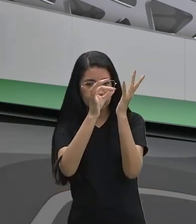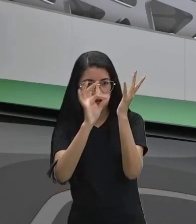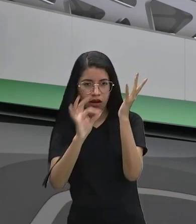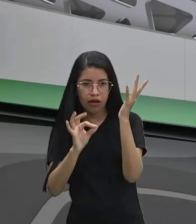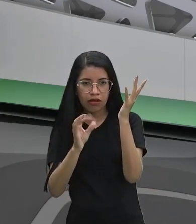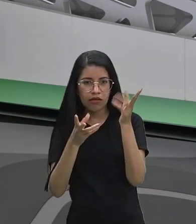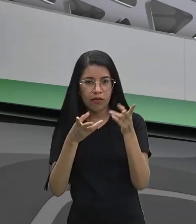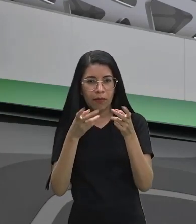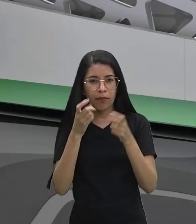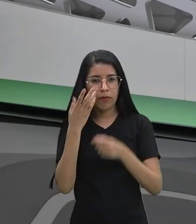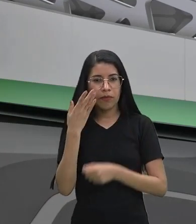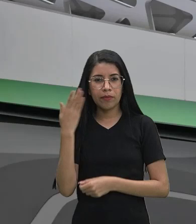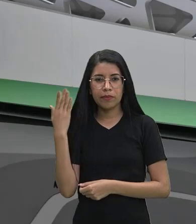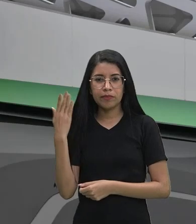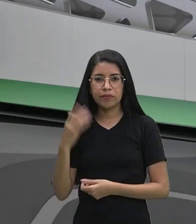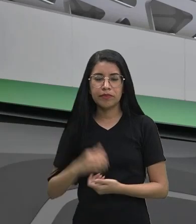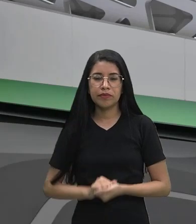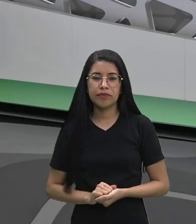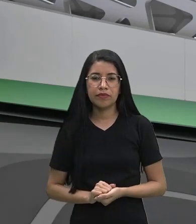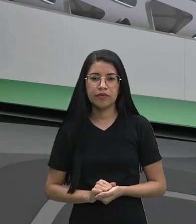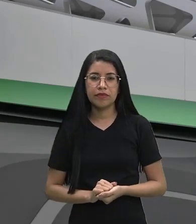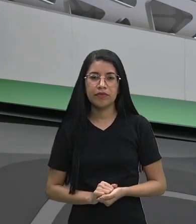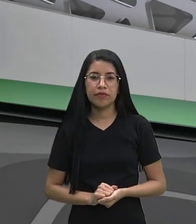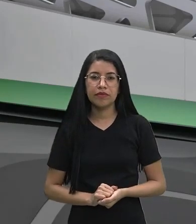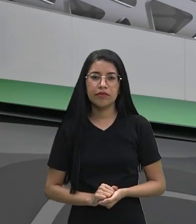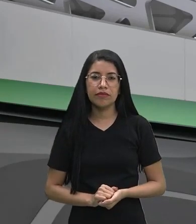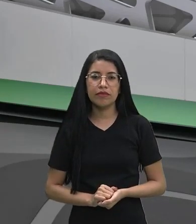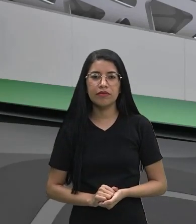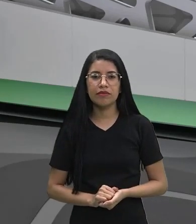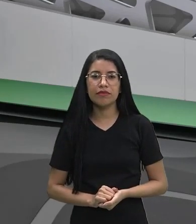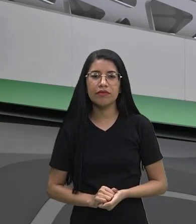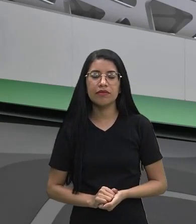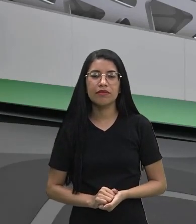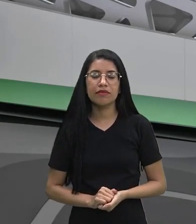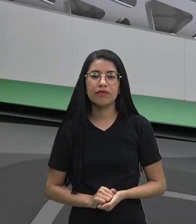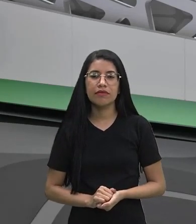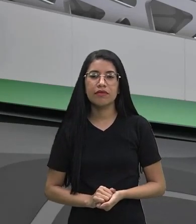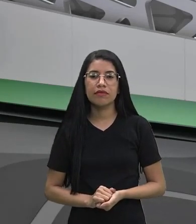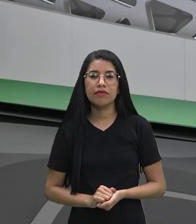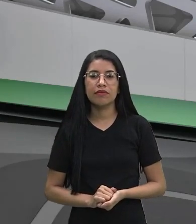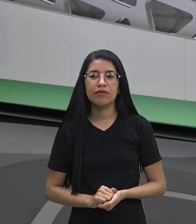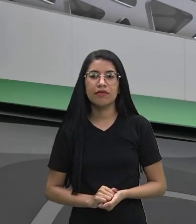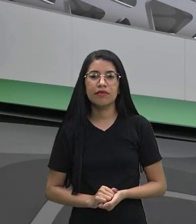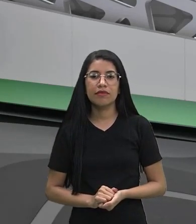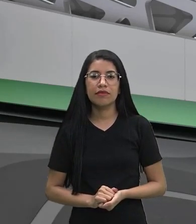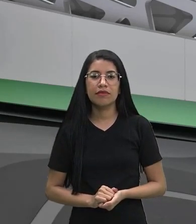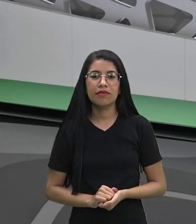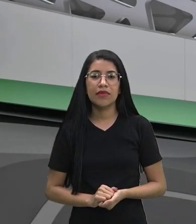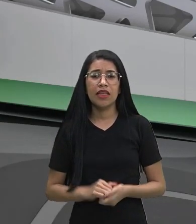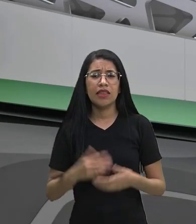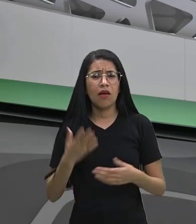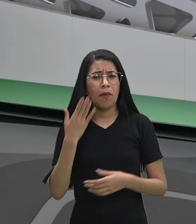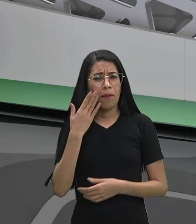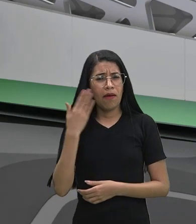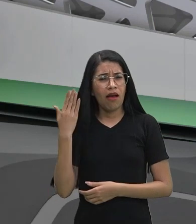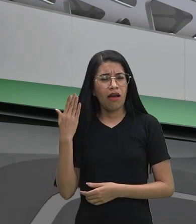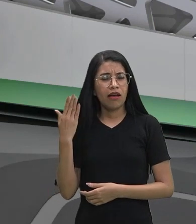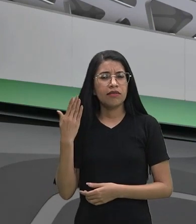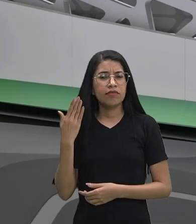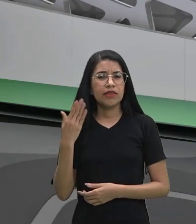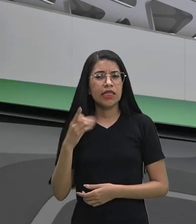Que linda a célula vegetal. Gente, olha como a célula